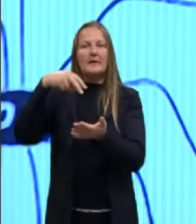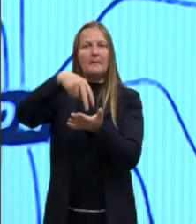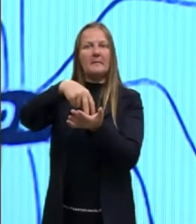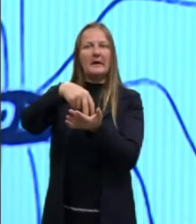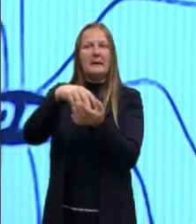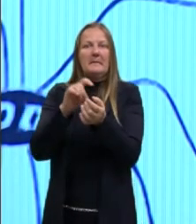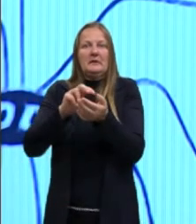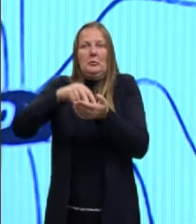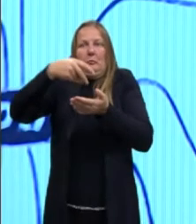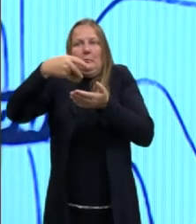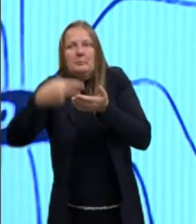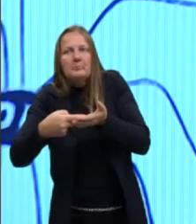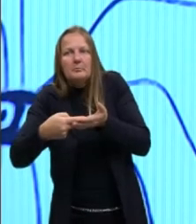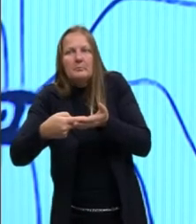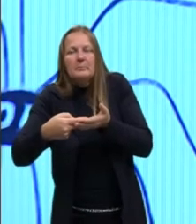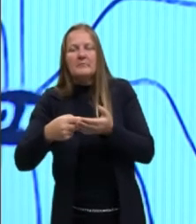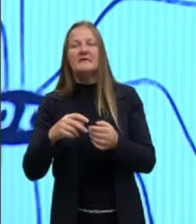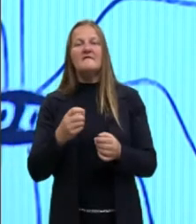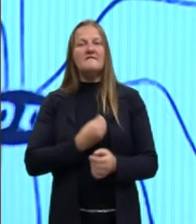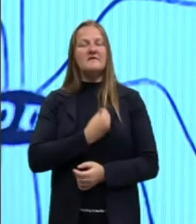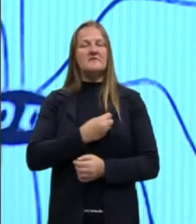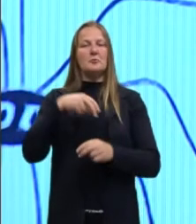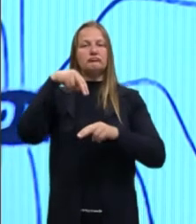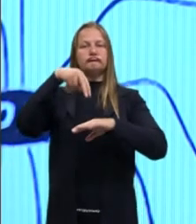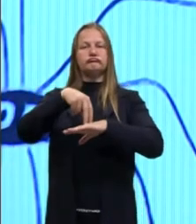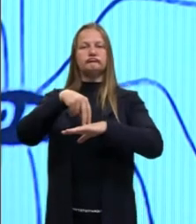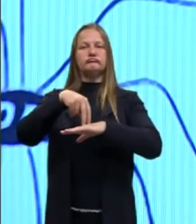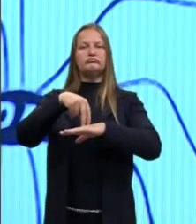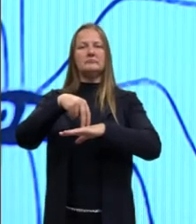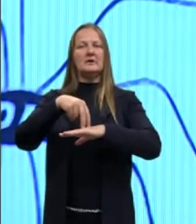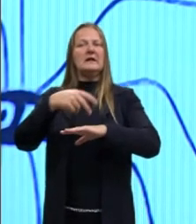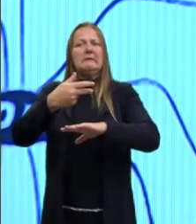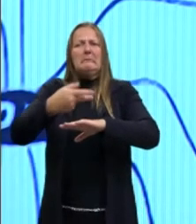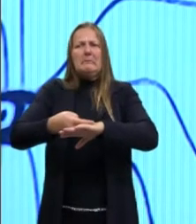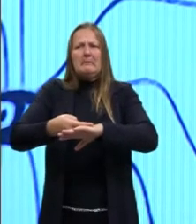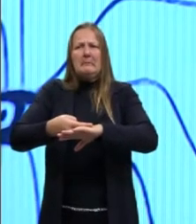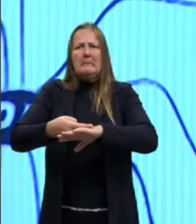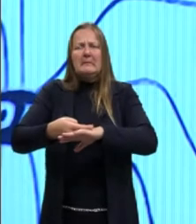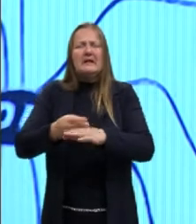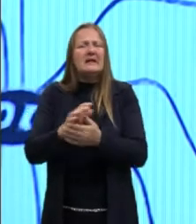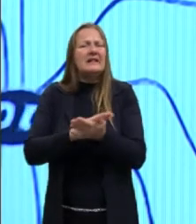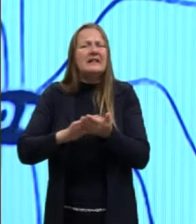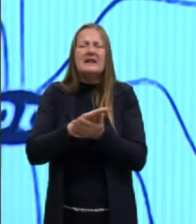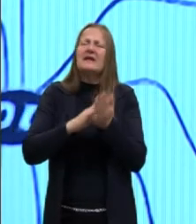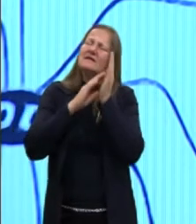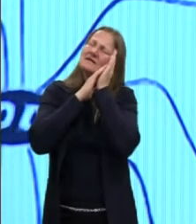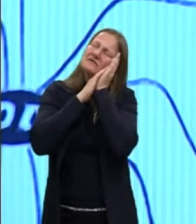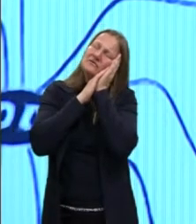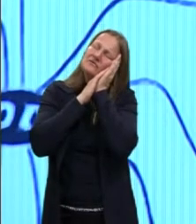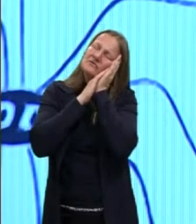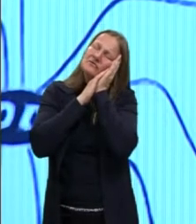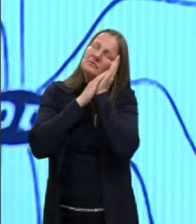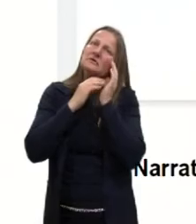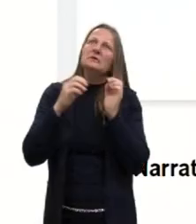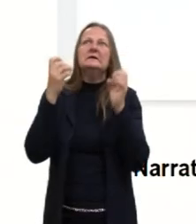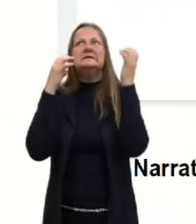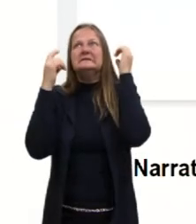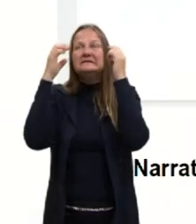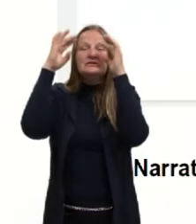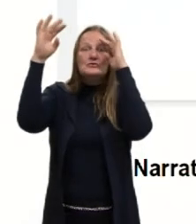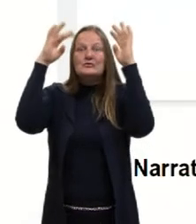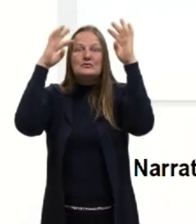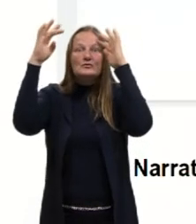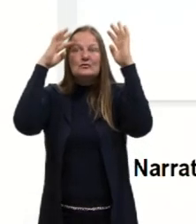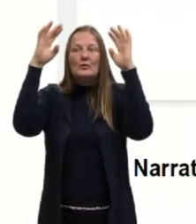com medo de cair então vivia parada deitada mas sem dormir com medo de pesadelo então